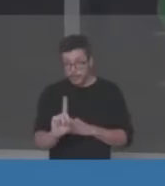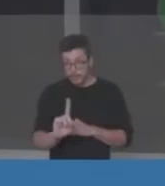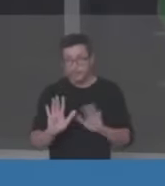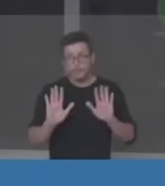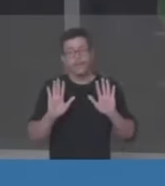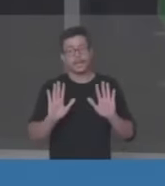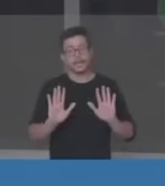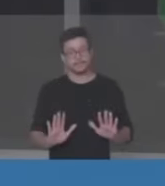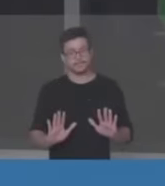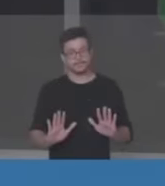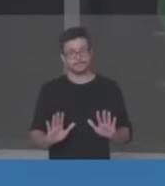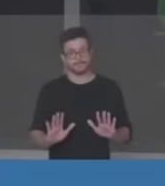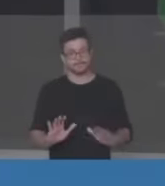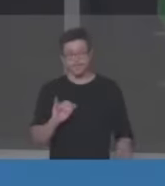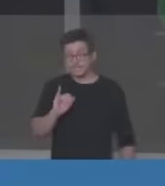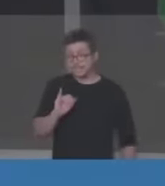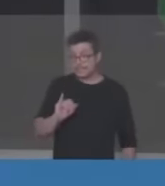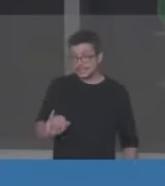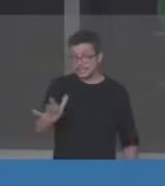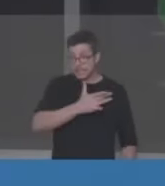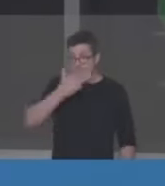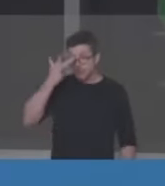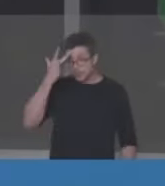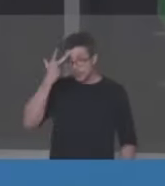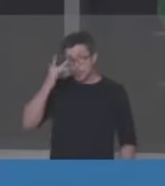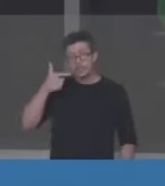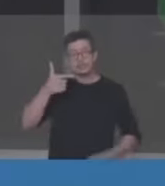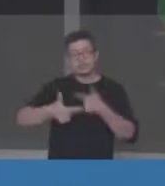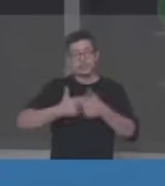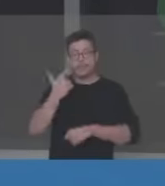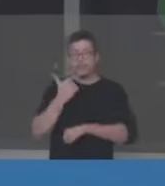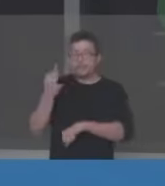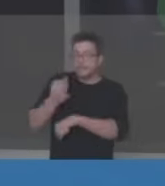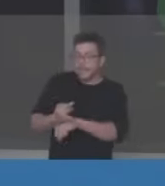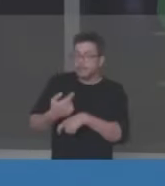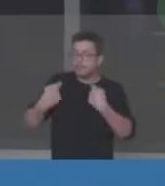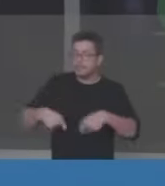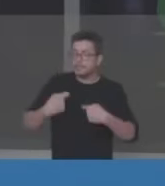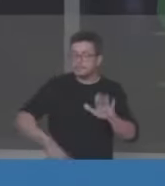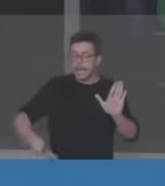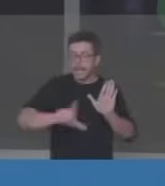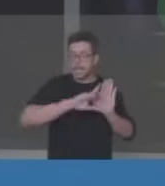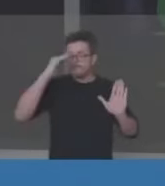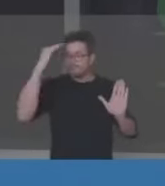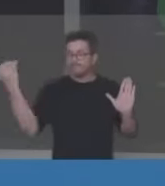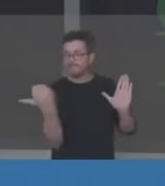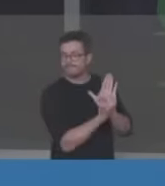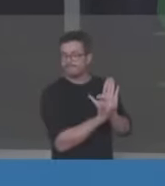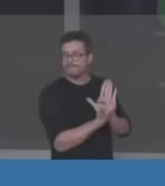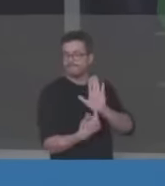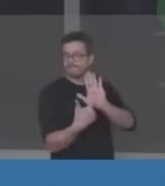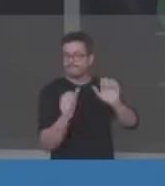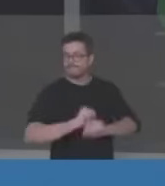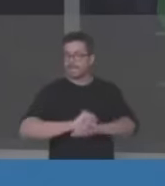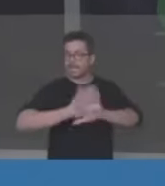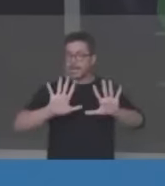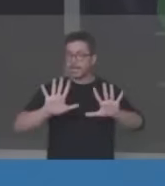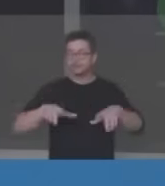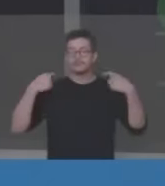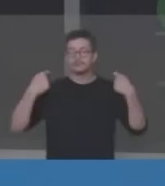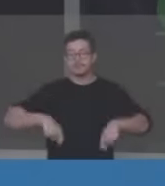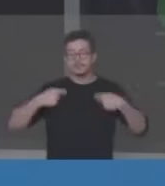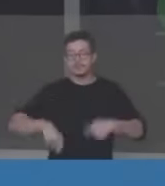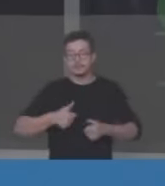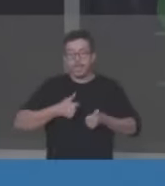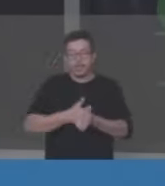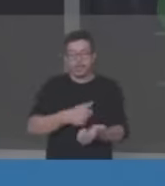Mas, se o trabalhador vai num feriado trabalhar, tem que respeitar o que diz a lei. E a lei é clara. Precisa obedecer o